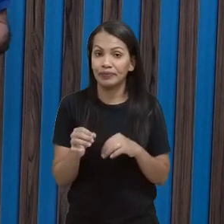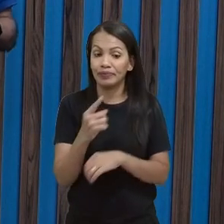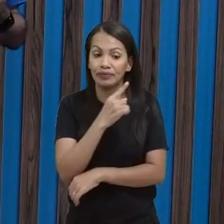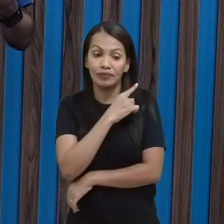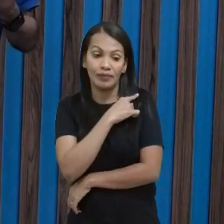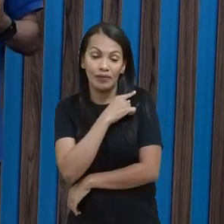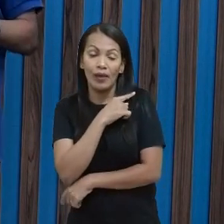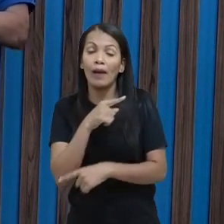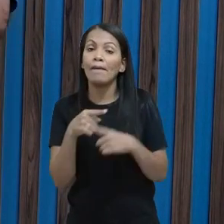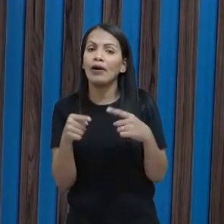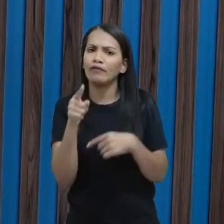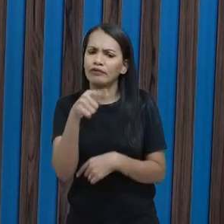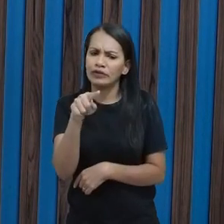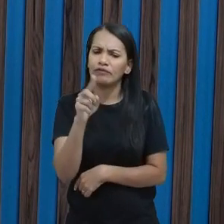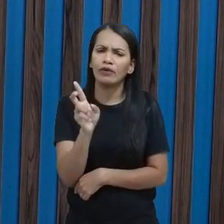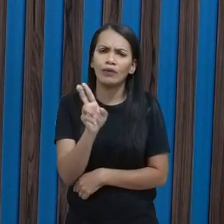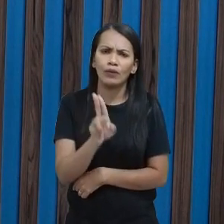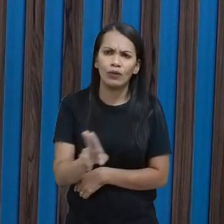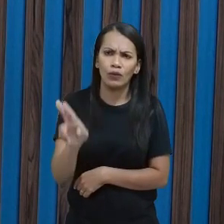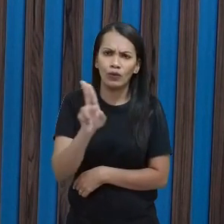ano, mas você vai usar